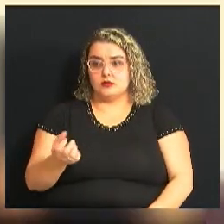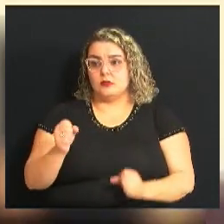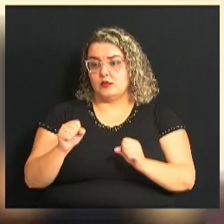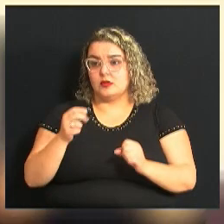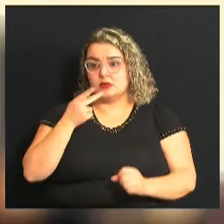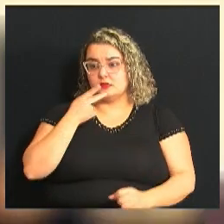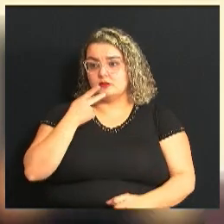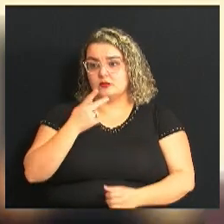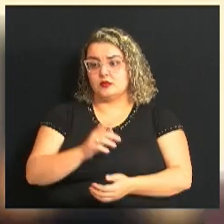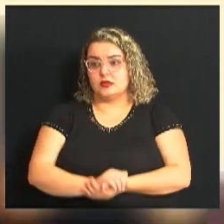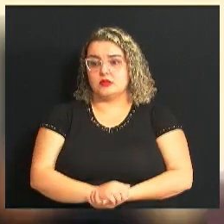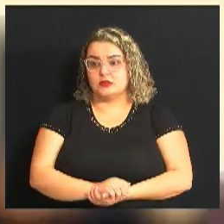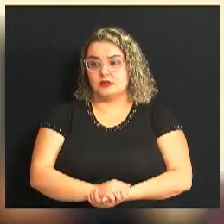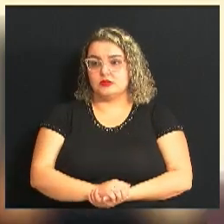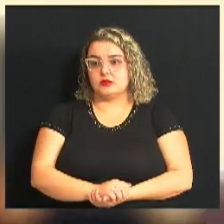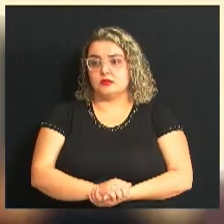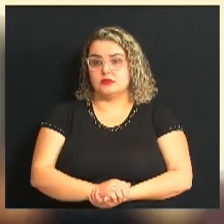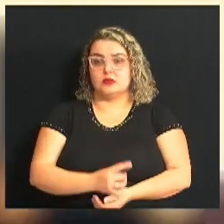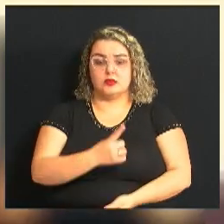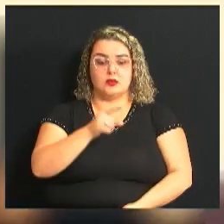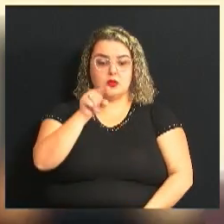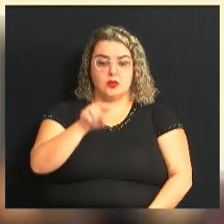assim,